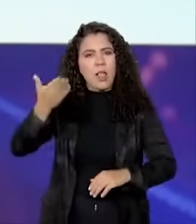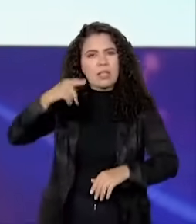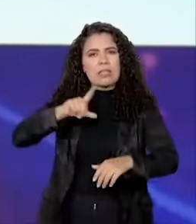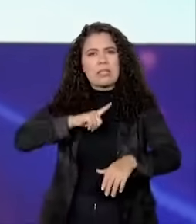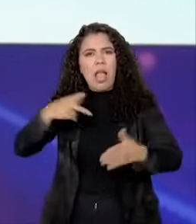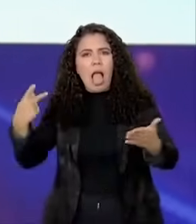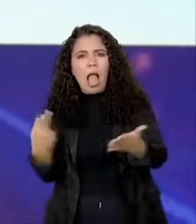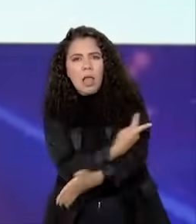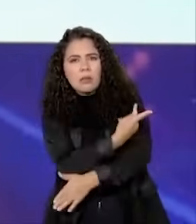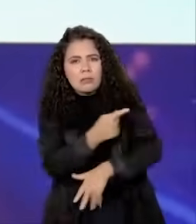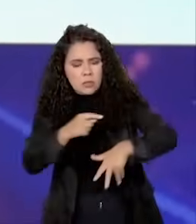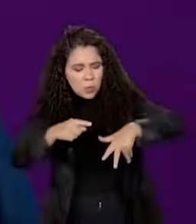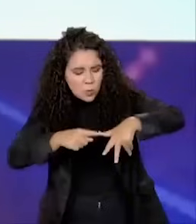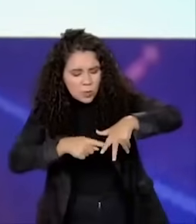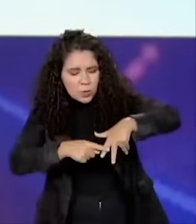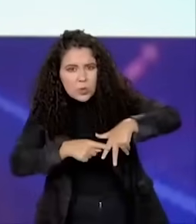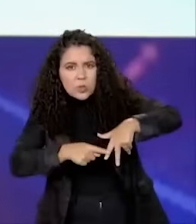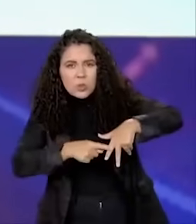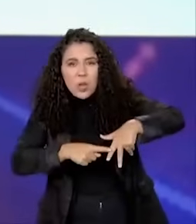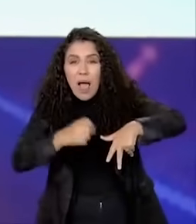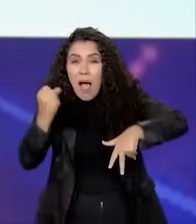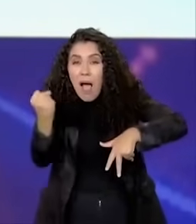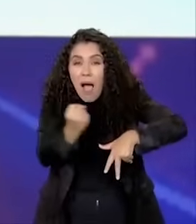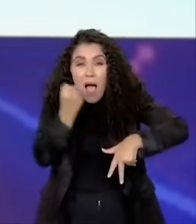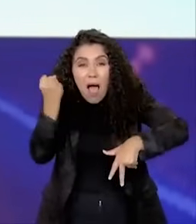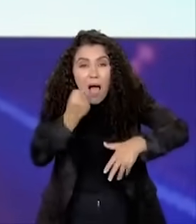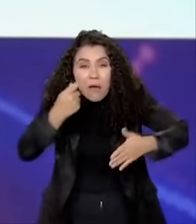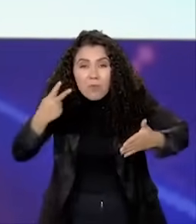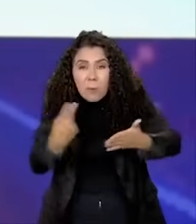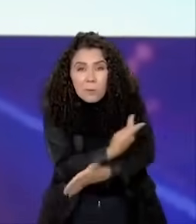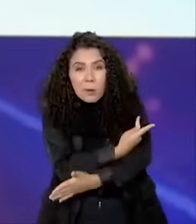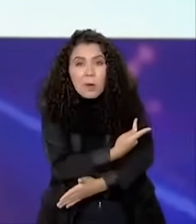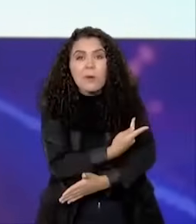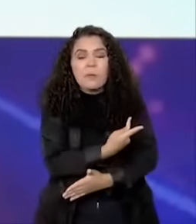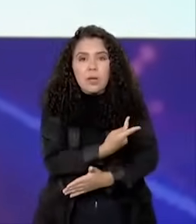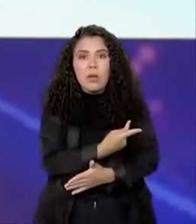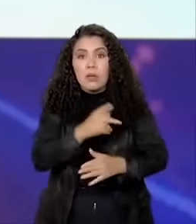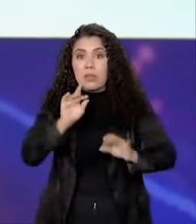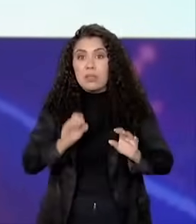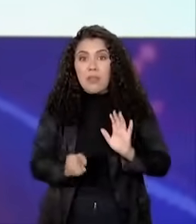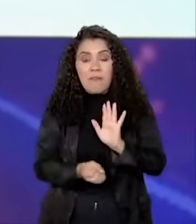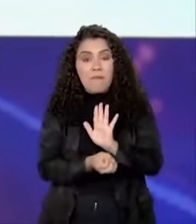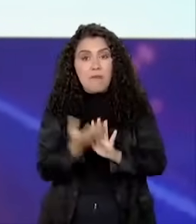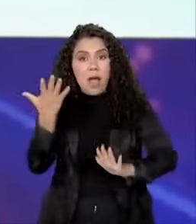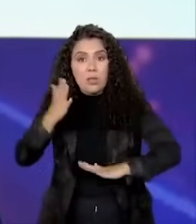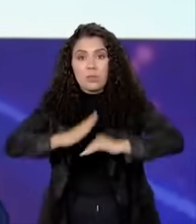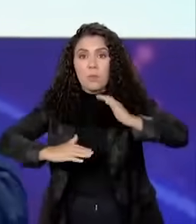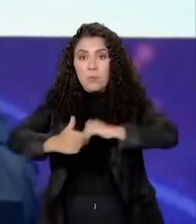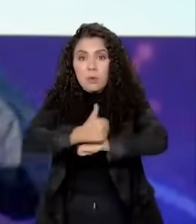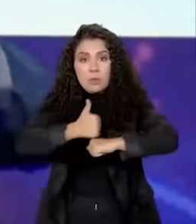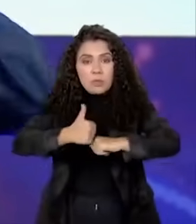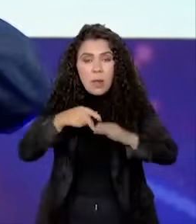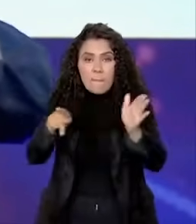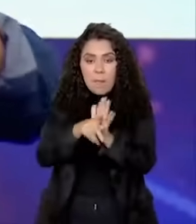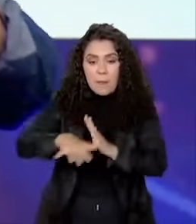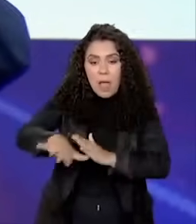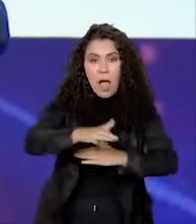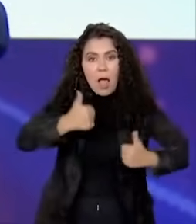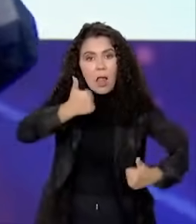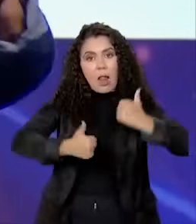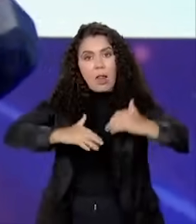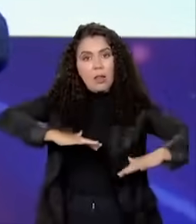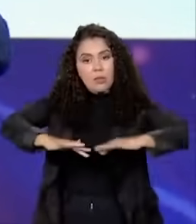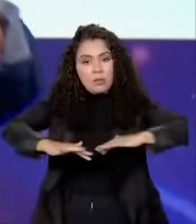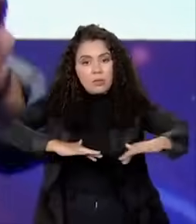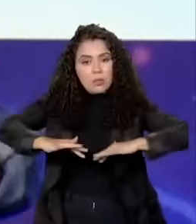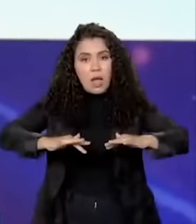joelho muito grave e que muitos especialistas do futebol diziam que tinha acabado